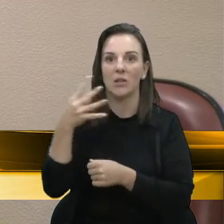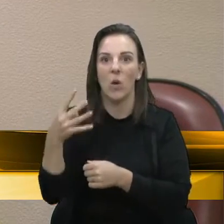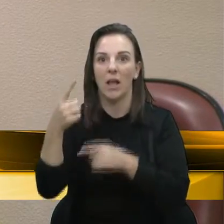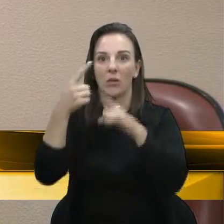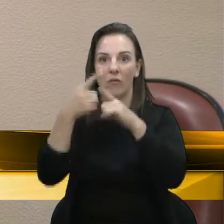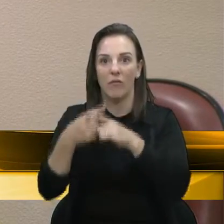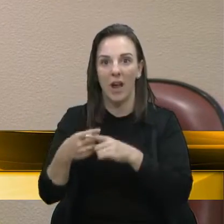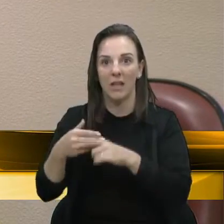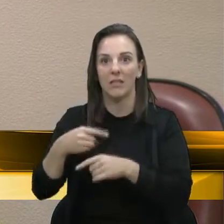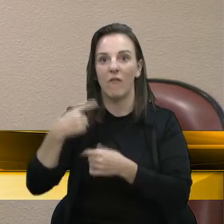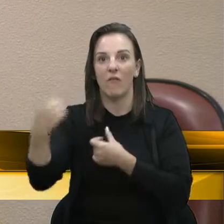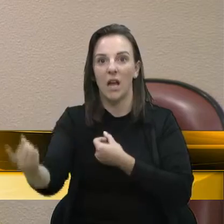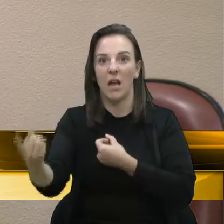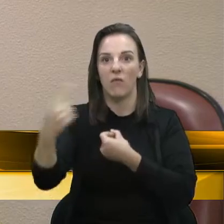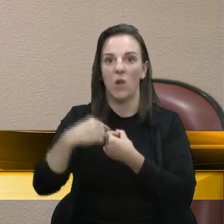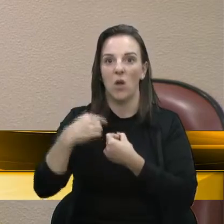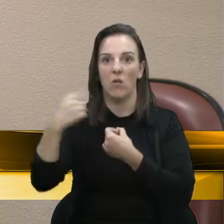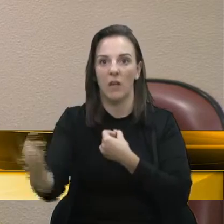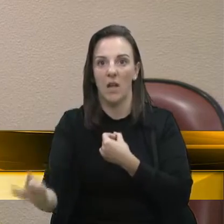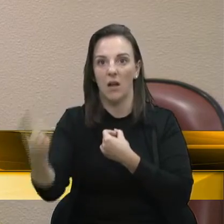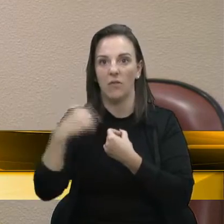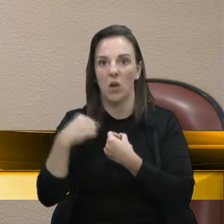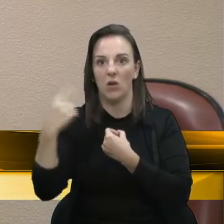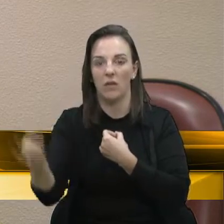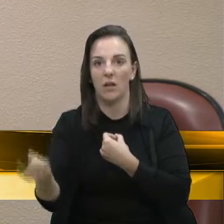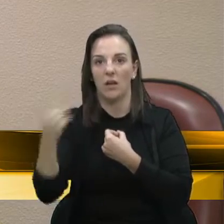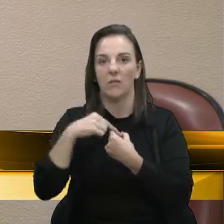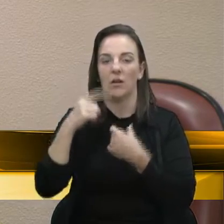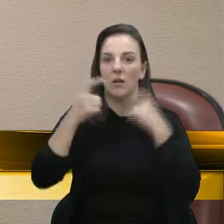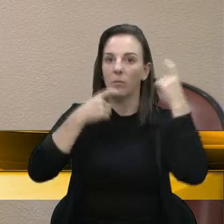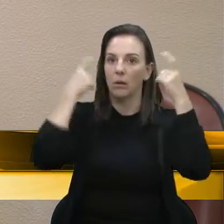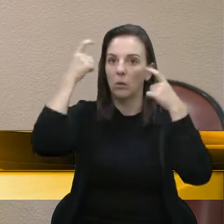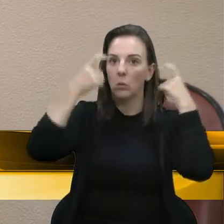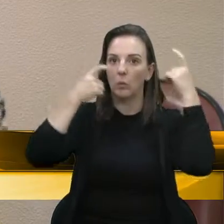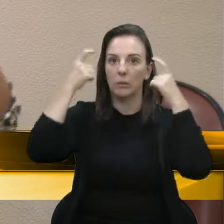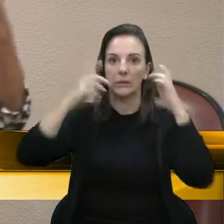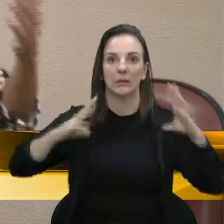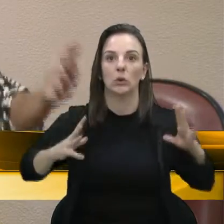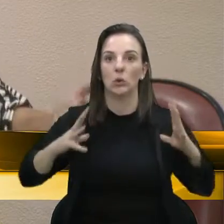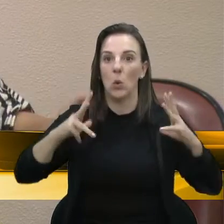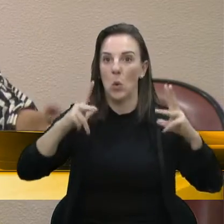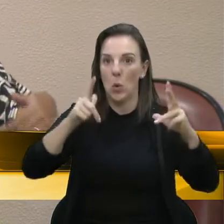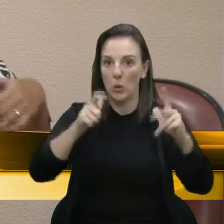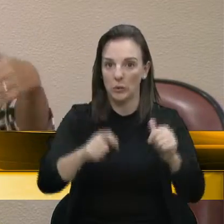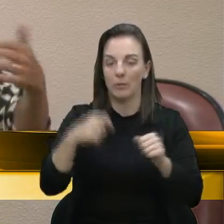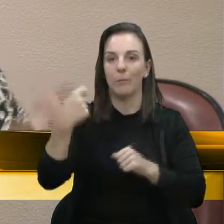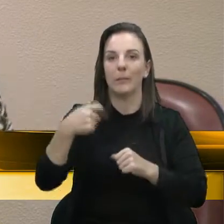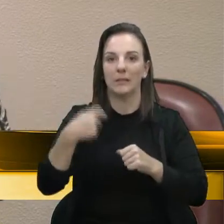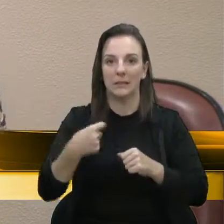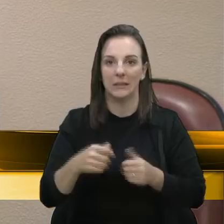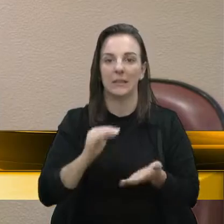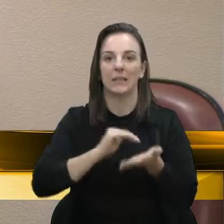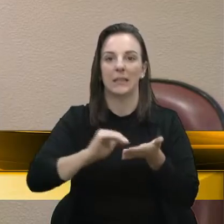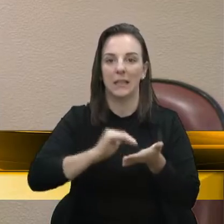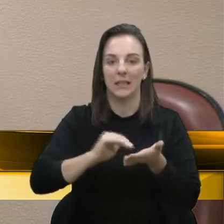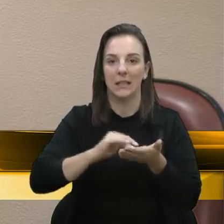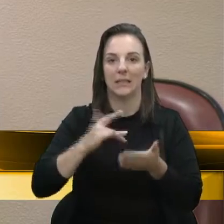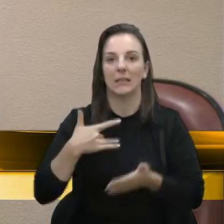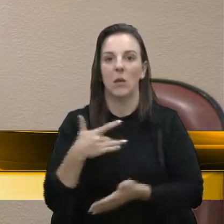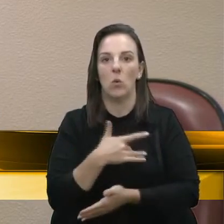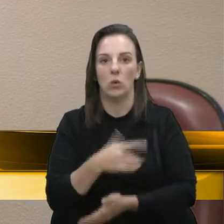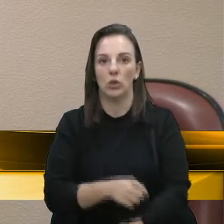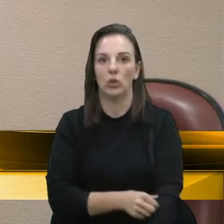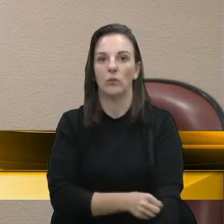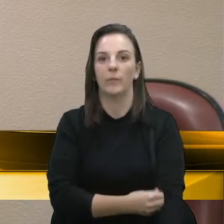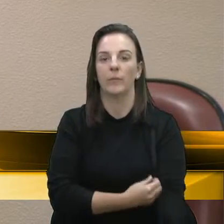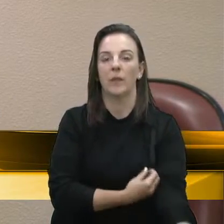cilindros. É uma preocupação de todos, tem que ser da Secretaria da Saúde. Ontem, na reunião do Conselho de Saúde, se falou sobre isso. Tem que